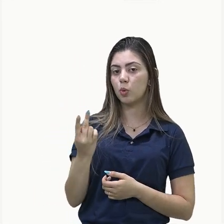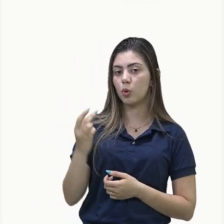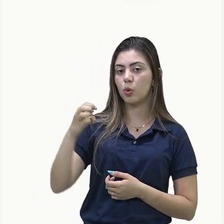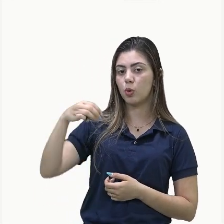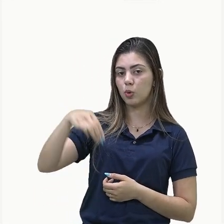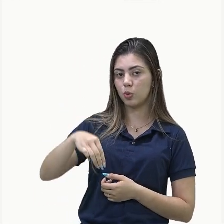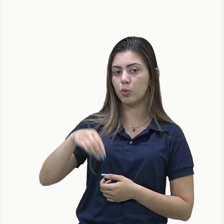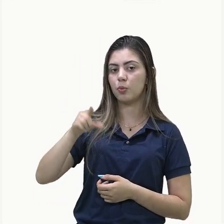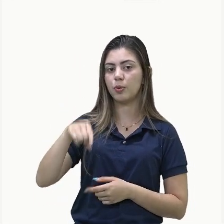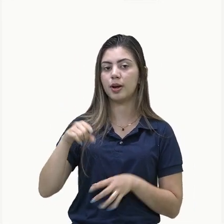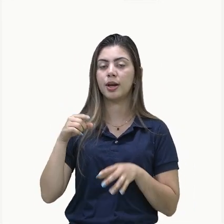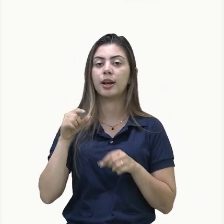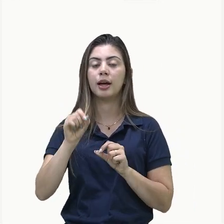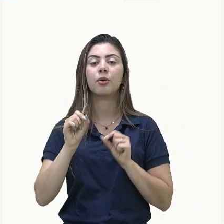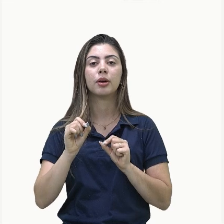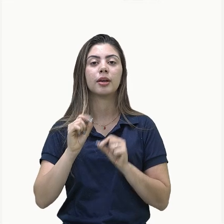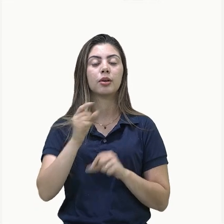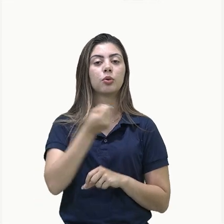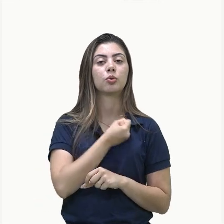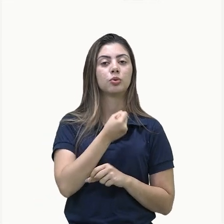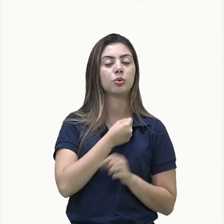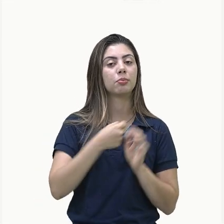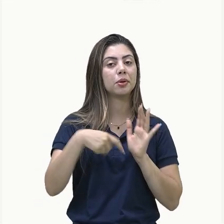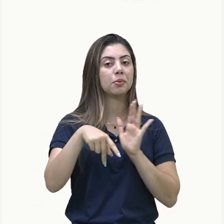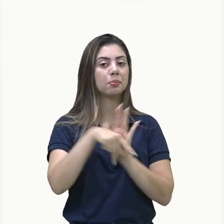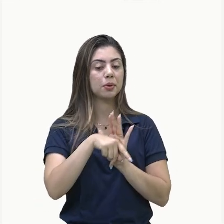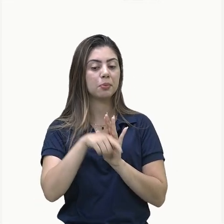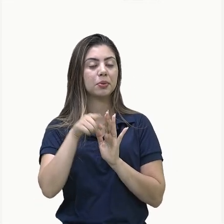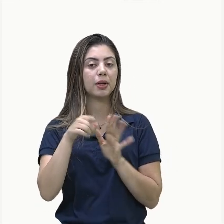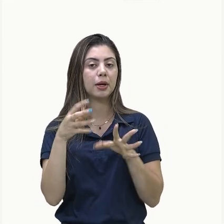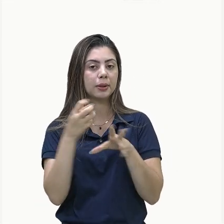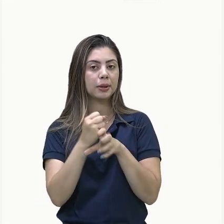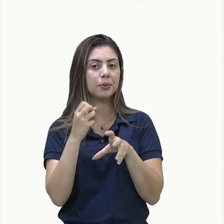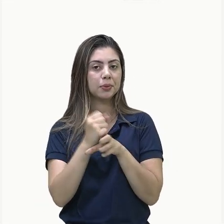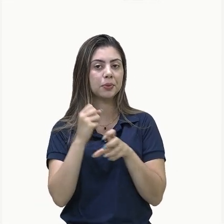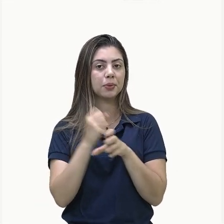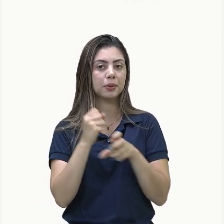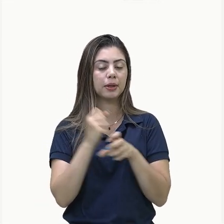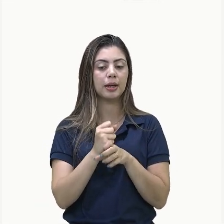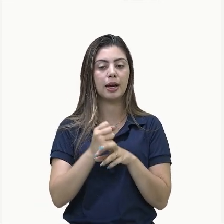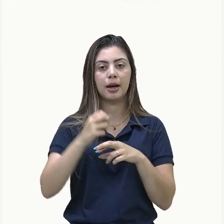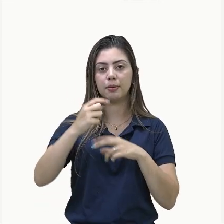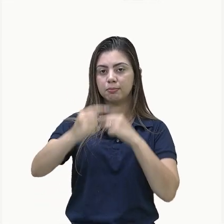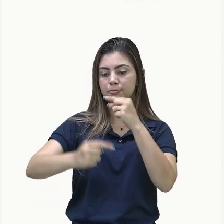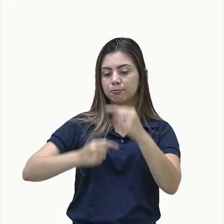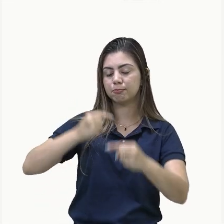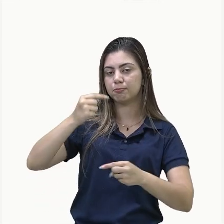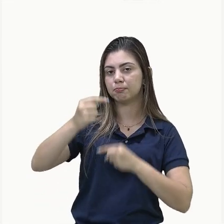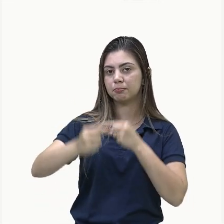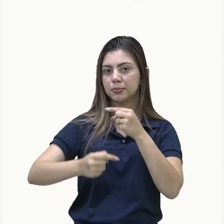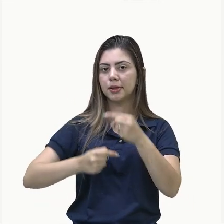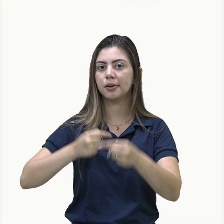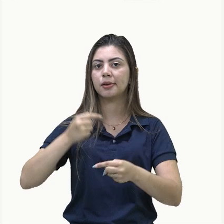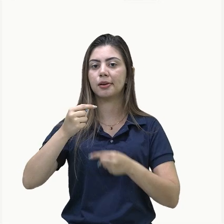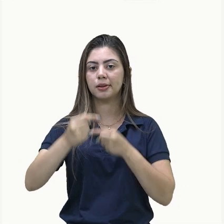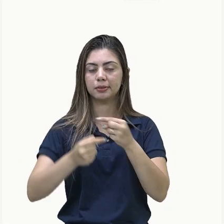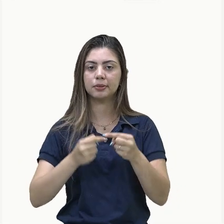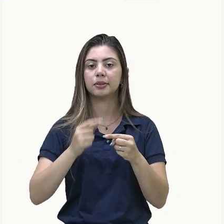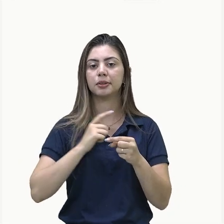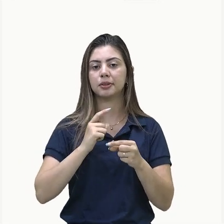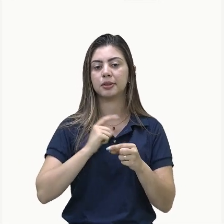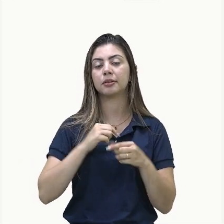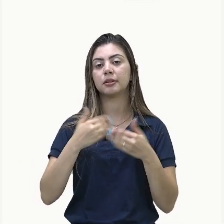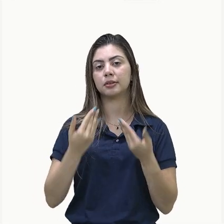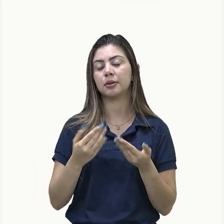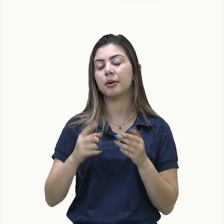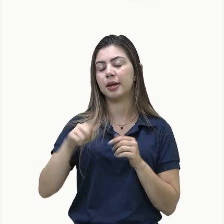a unidade da resistência. Ele definiu leis aí para a utilização desse dispositivo. E essa aí é a primeira